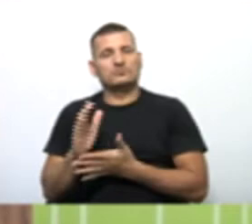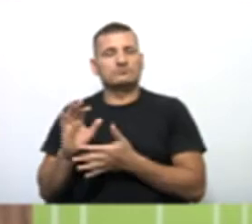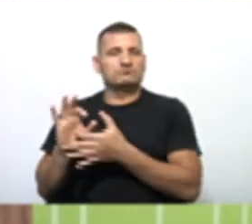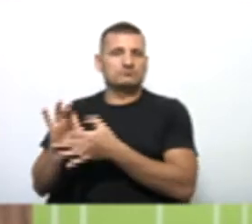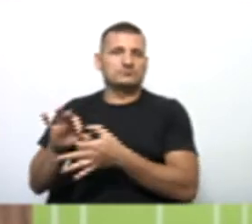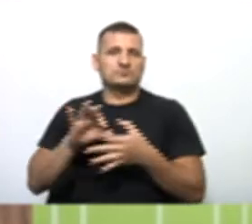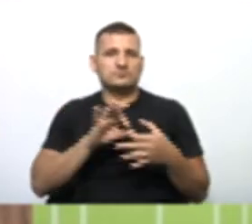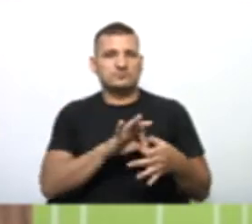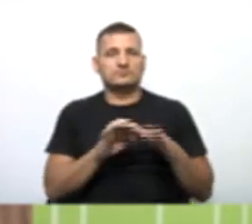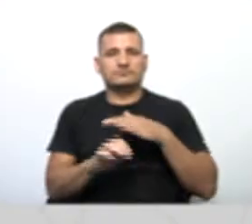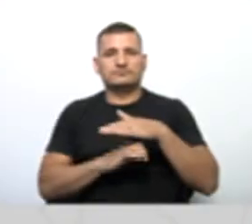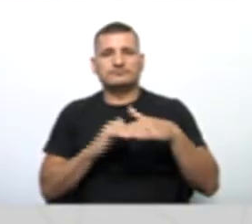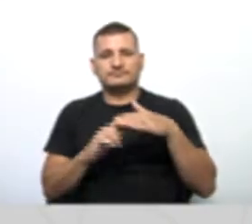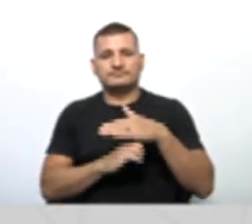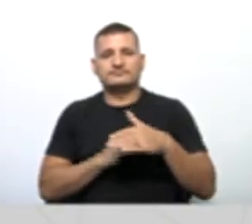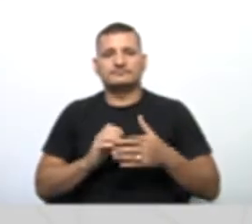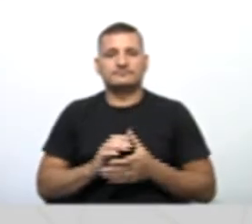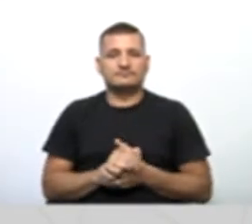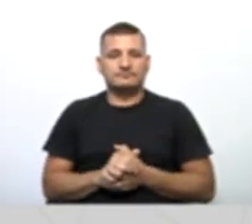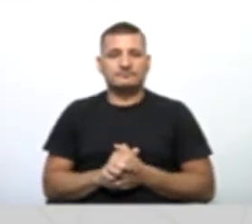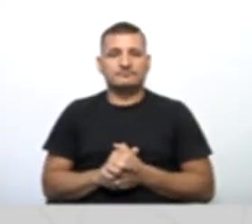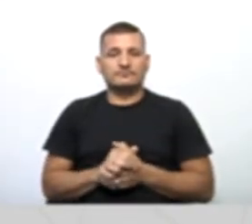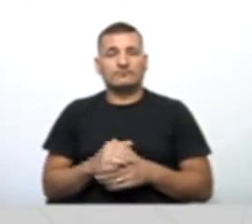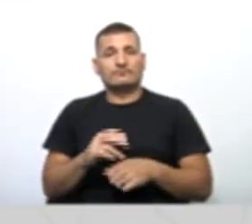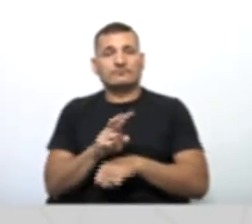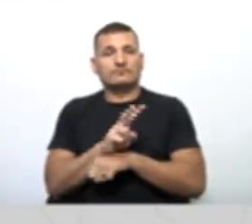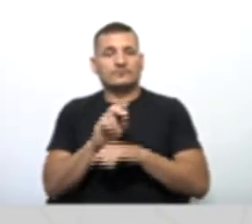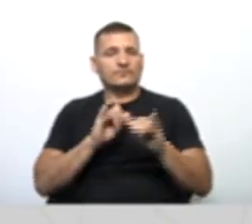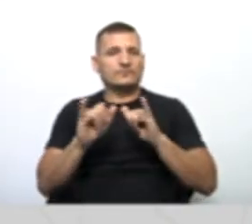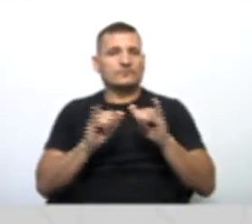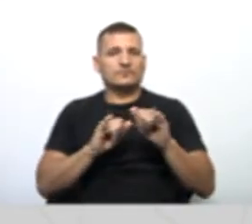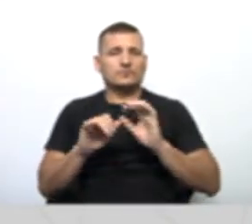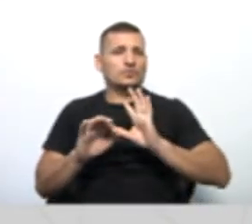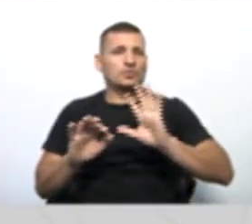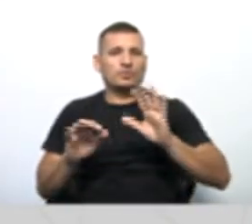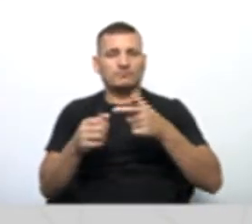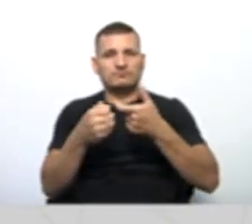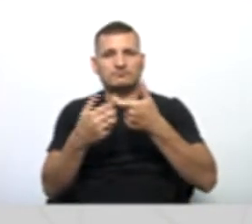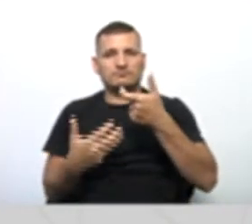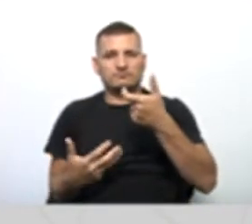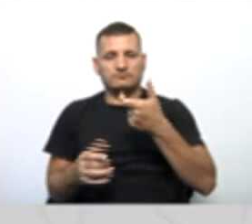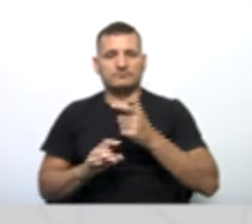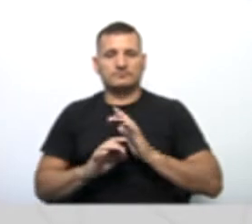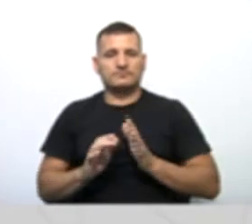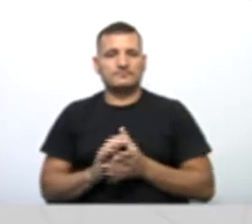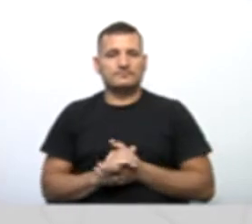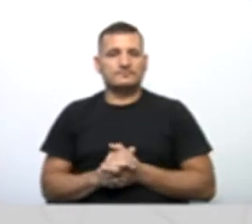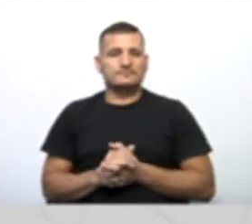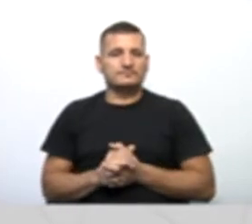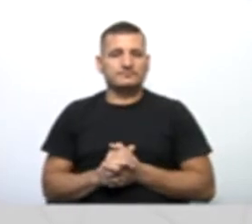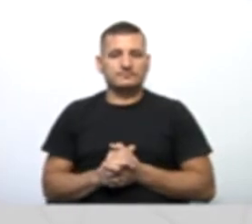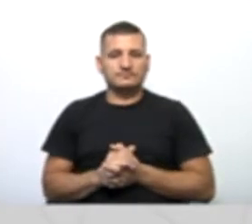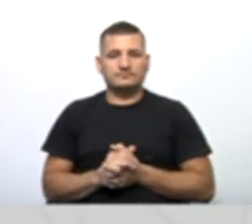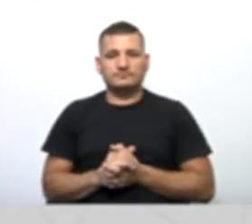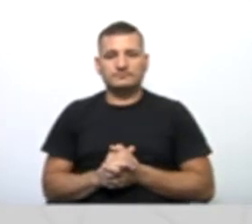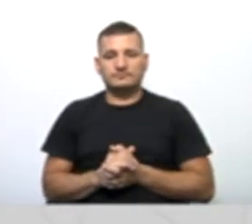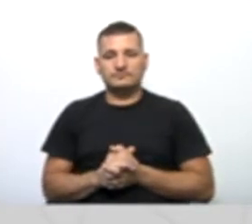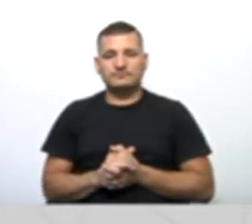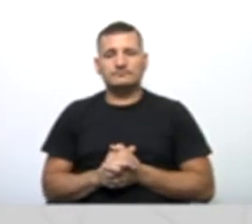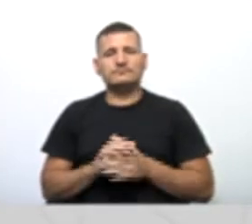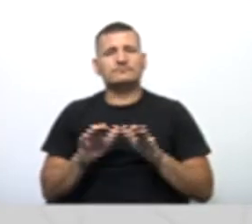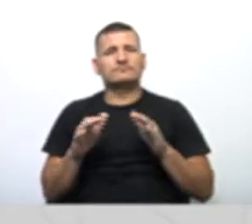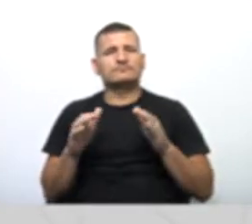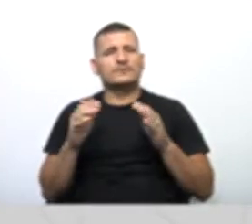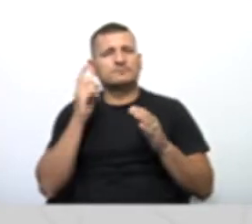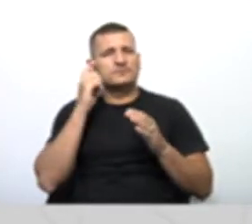ok? Então, segurança da informação, uma definição, professora. Ótimo. Legal. E aí fica aquela